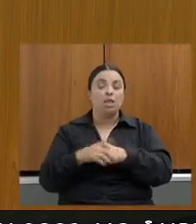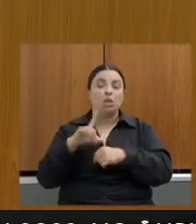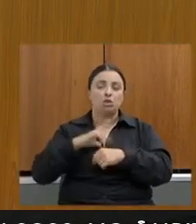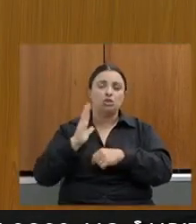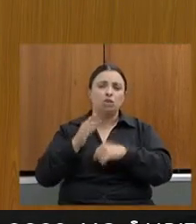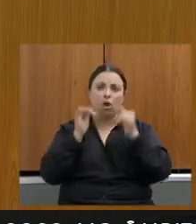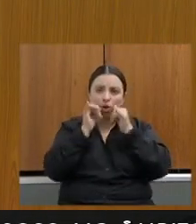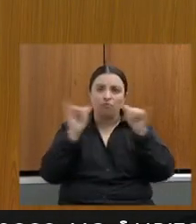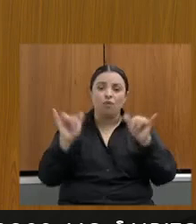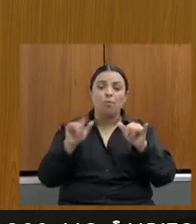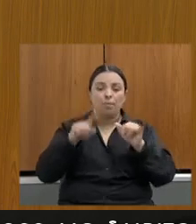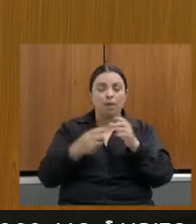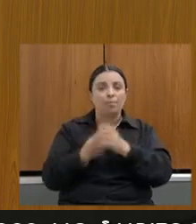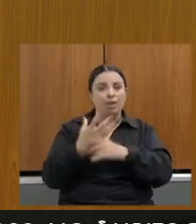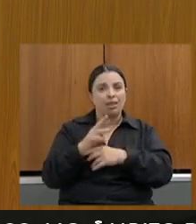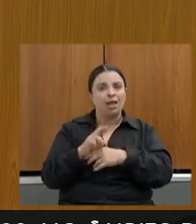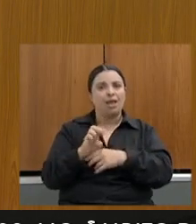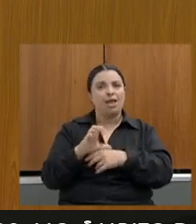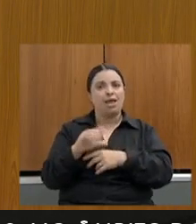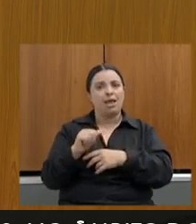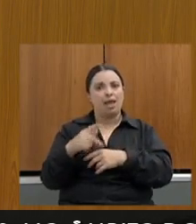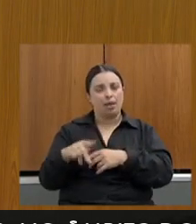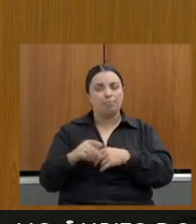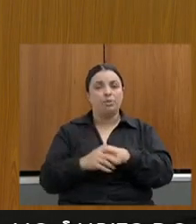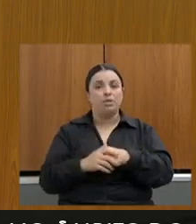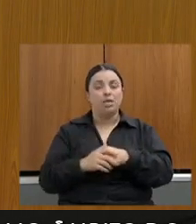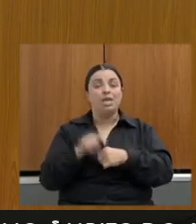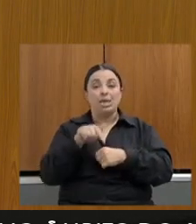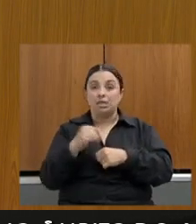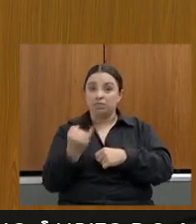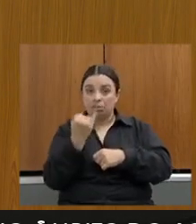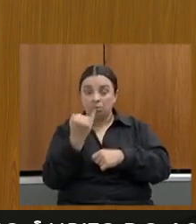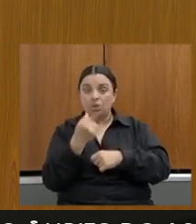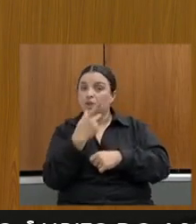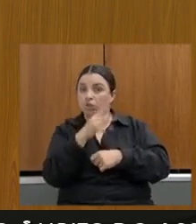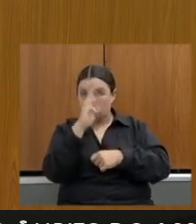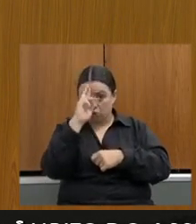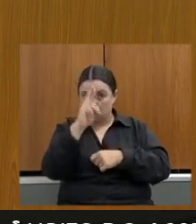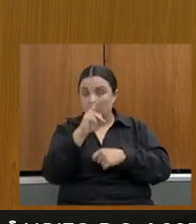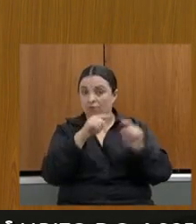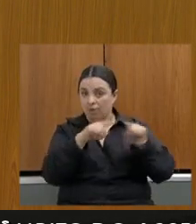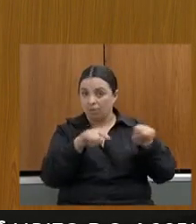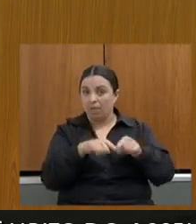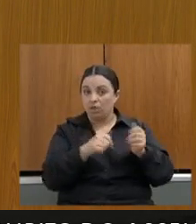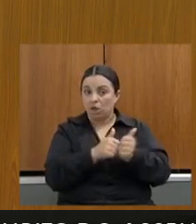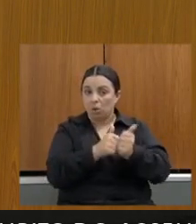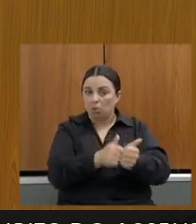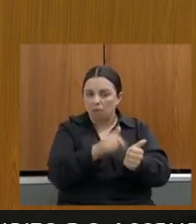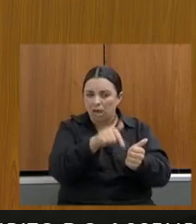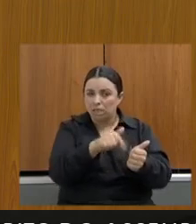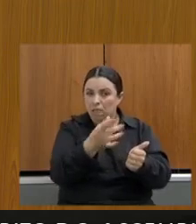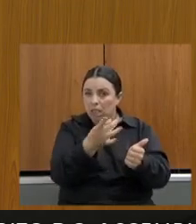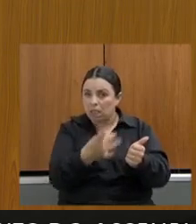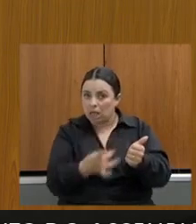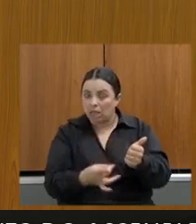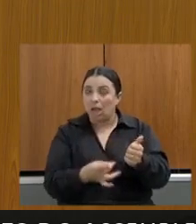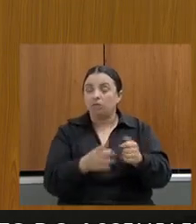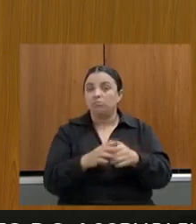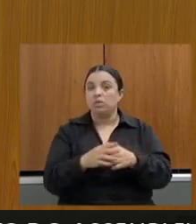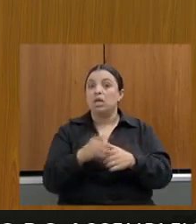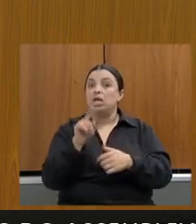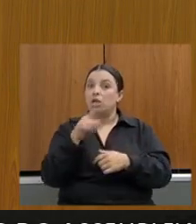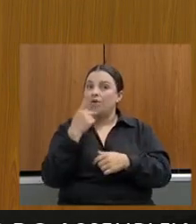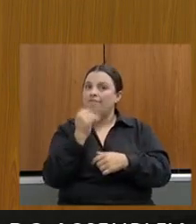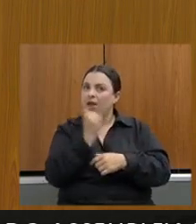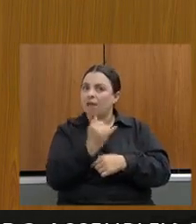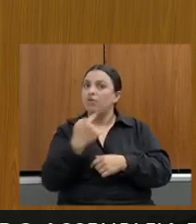tarde e a sua chefe de gabinete que acompanha milimetricamente a essa situação e eu falar para nós temos